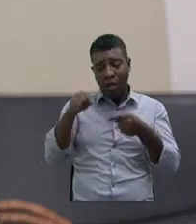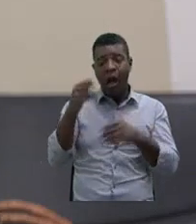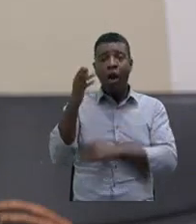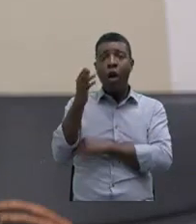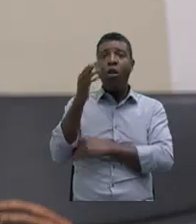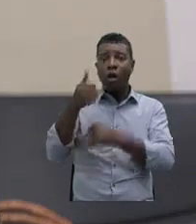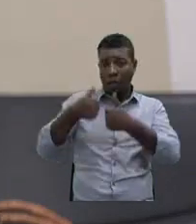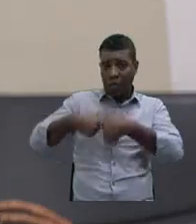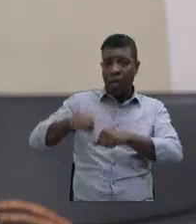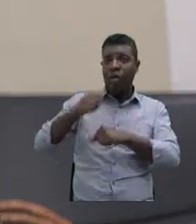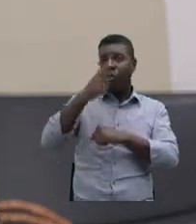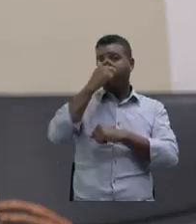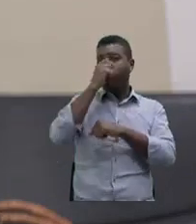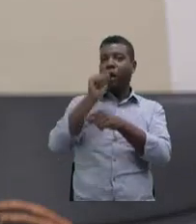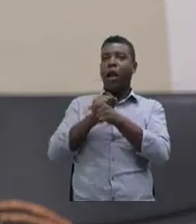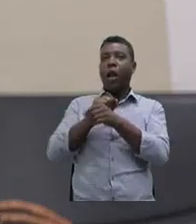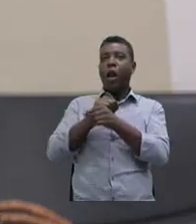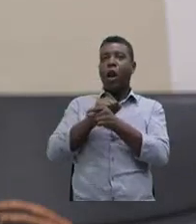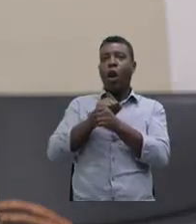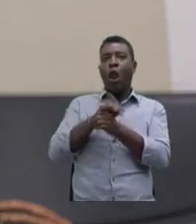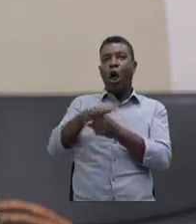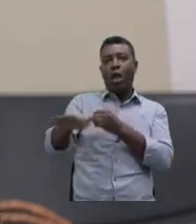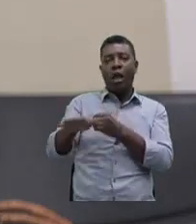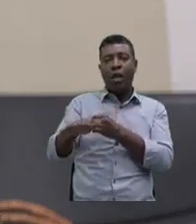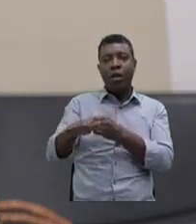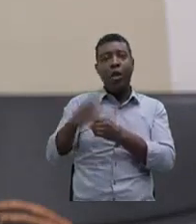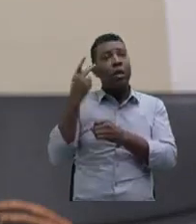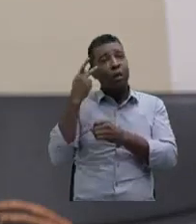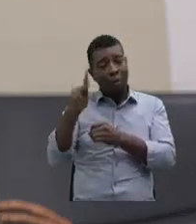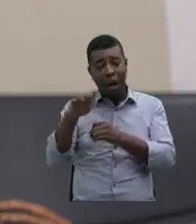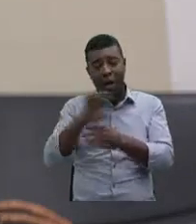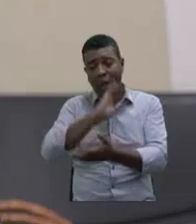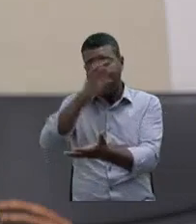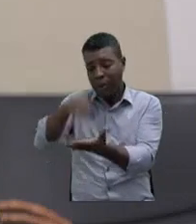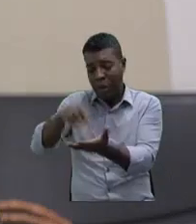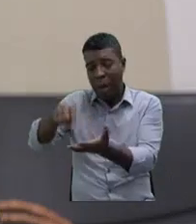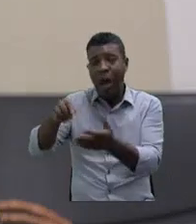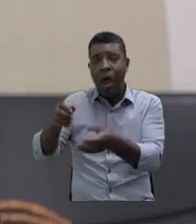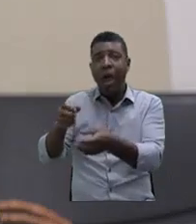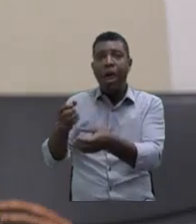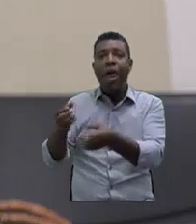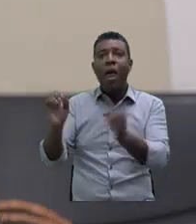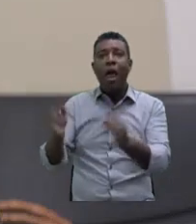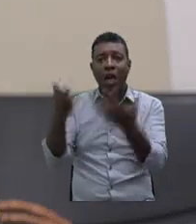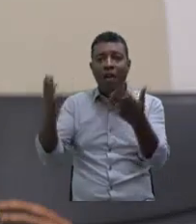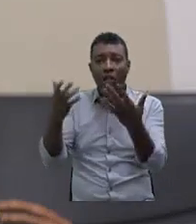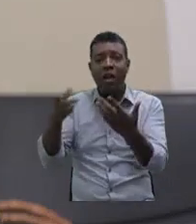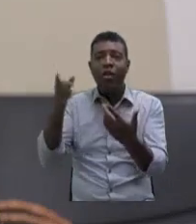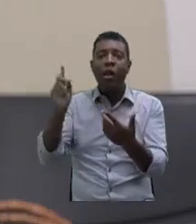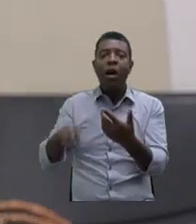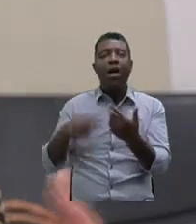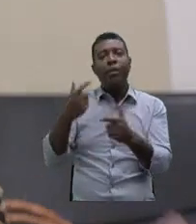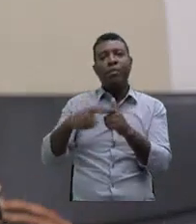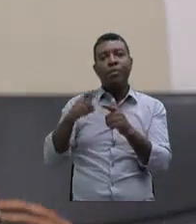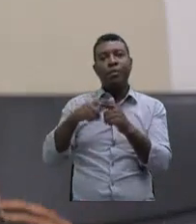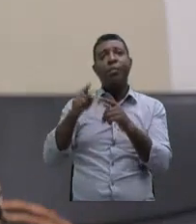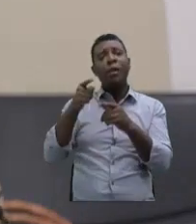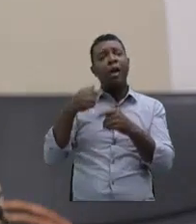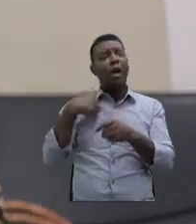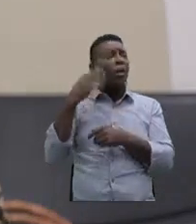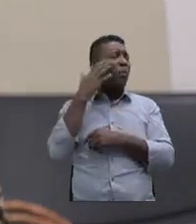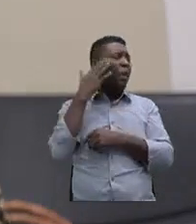estejam lotados. Então, é realmente para o setor de eventos uma catástrofe. O Mineirão agora, por exemplo, e eu entendo